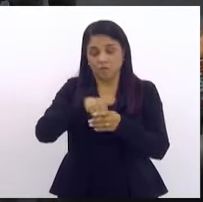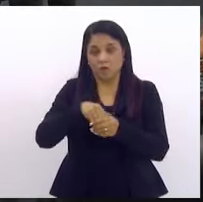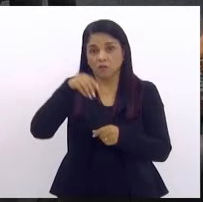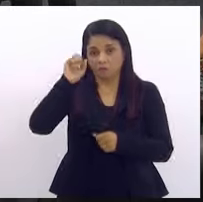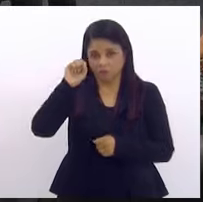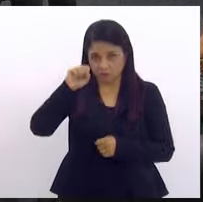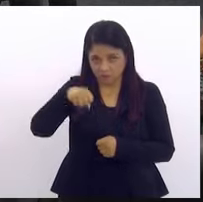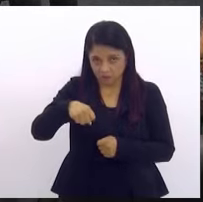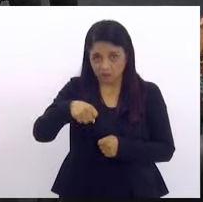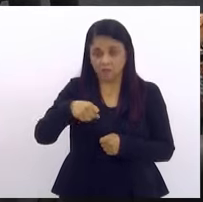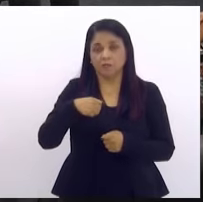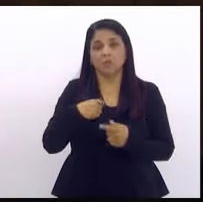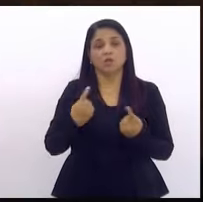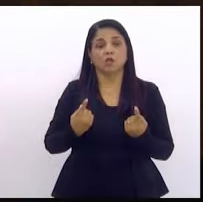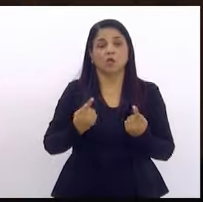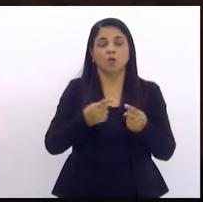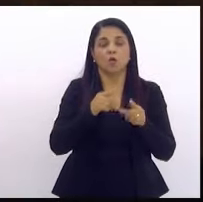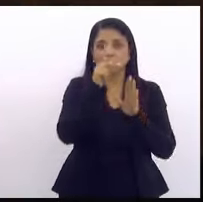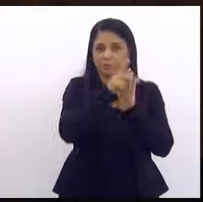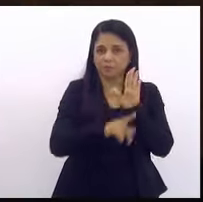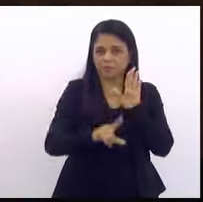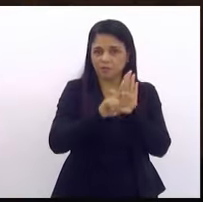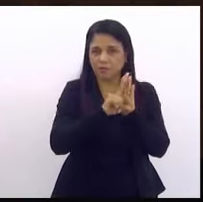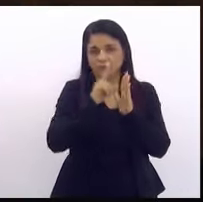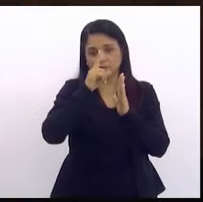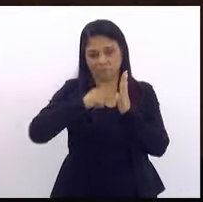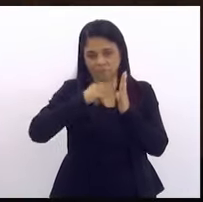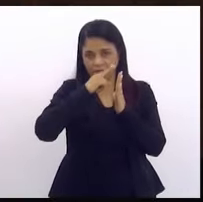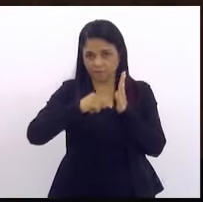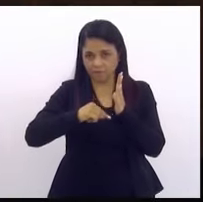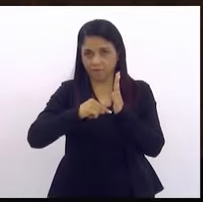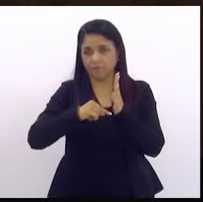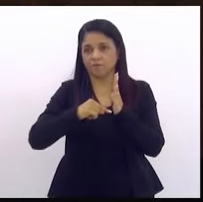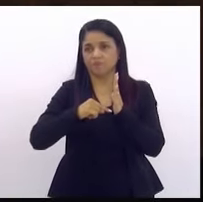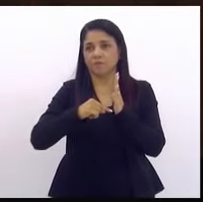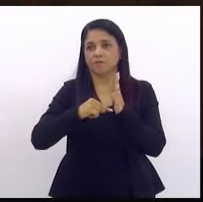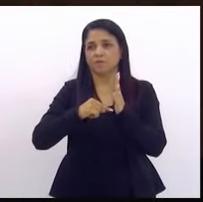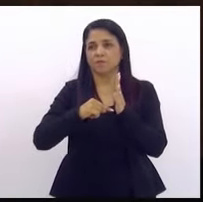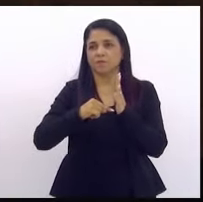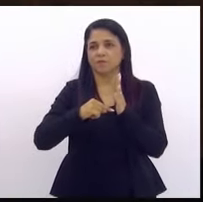projeto de lei, o veto do projeto de lei